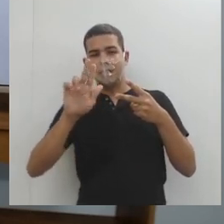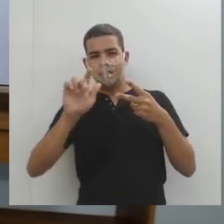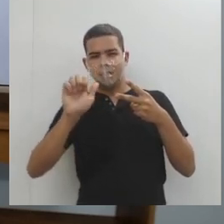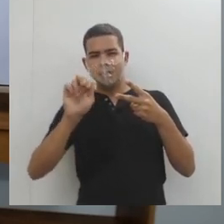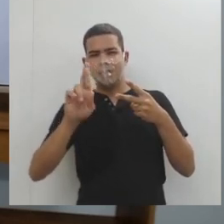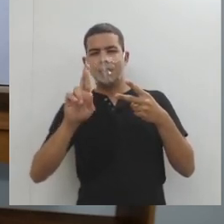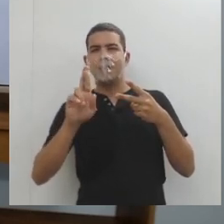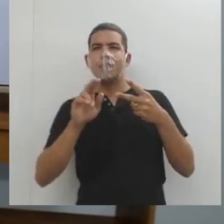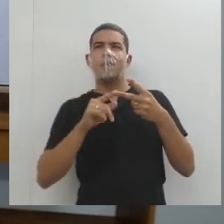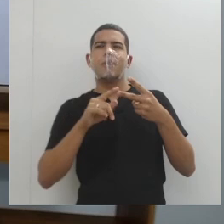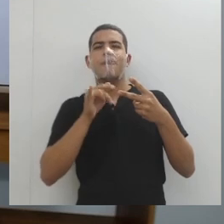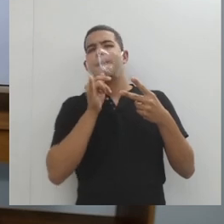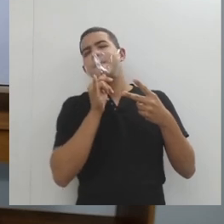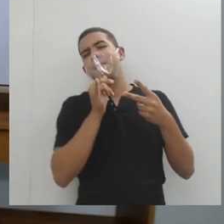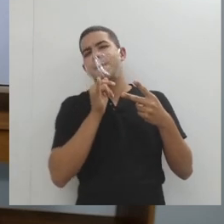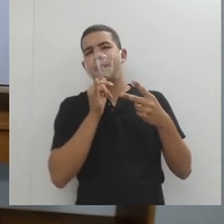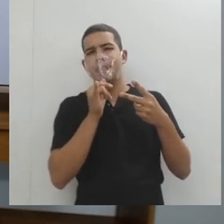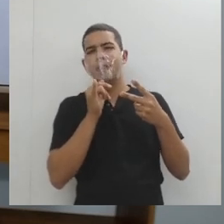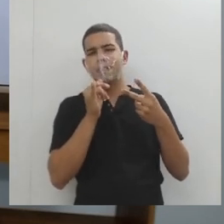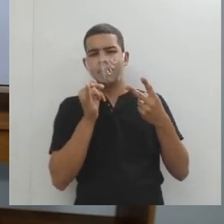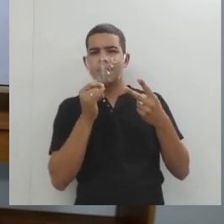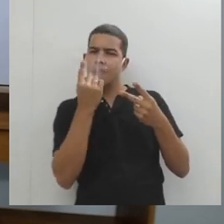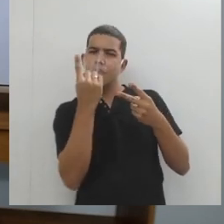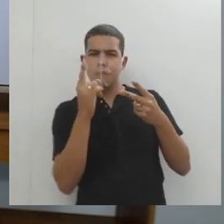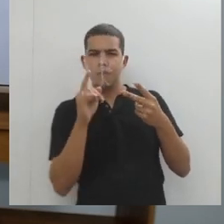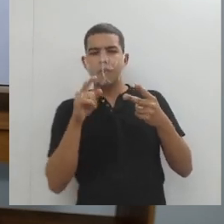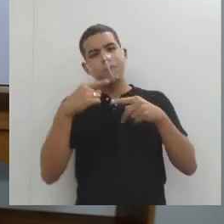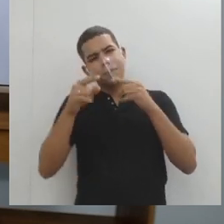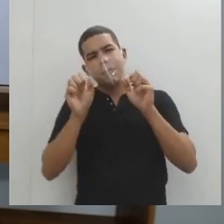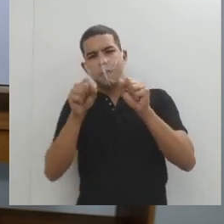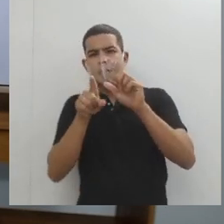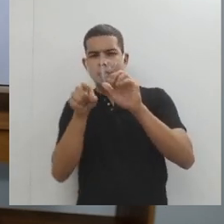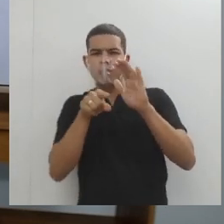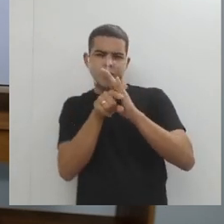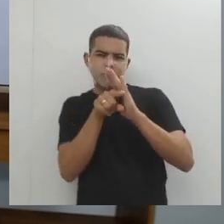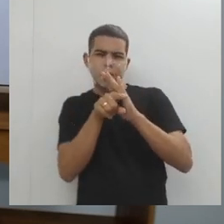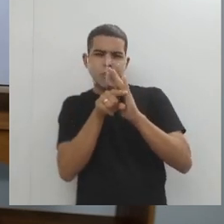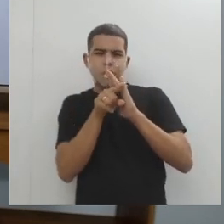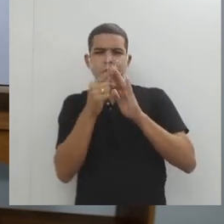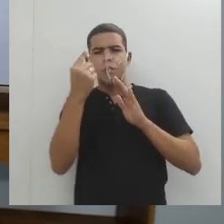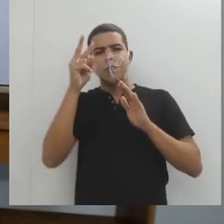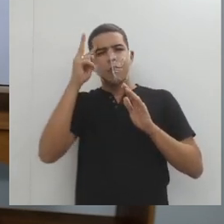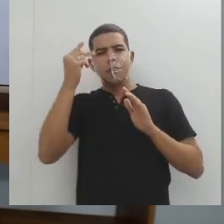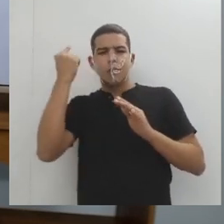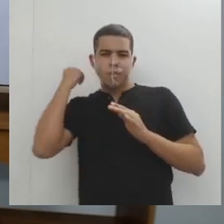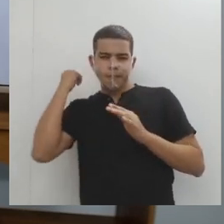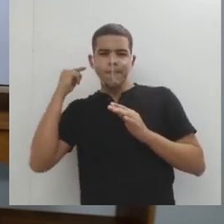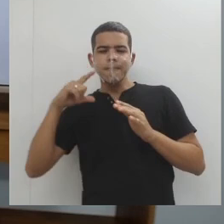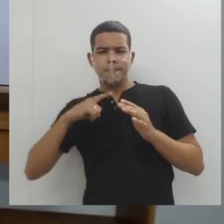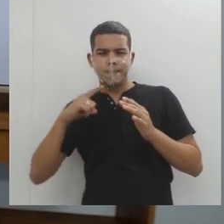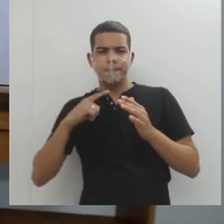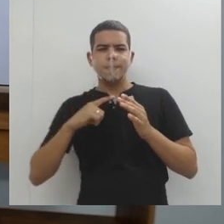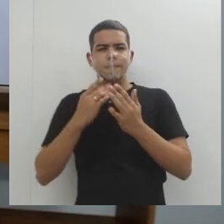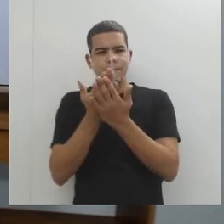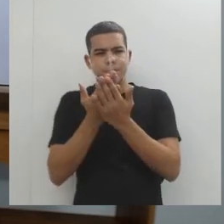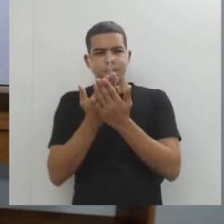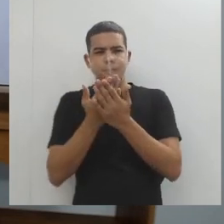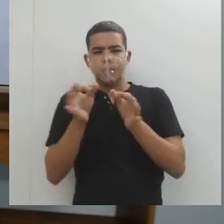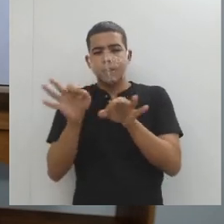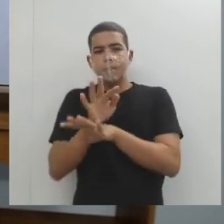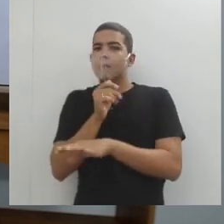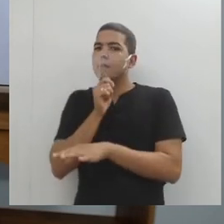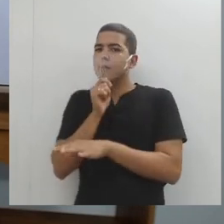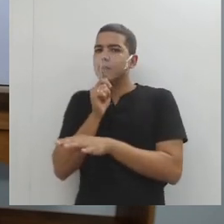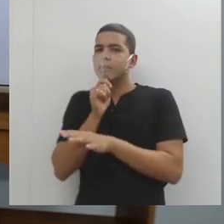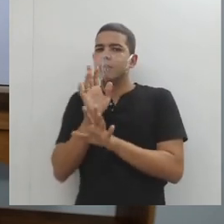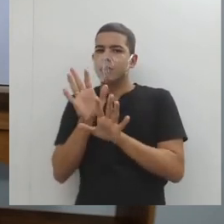irregular, somente um, e depois vocês podem pesquisar o resto, tá? Lembrando que na aula anterior da segunda-feira a gente viu essa tabela, uma tabela incompleta, não são todos os